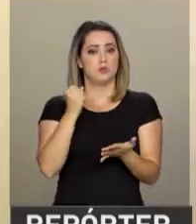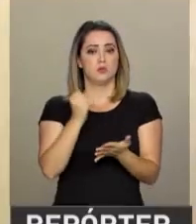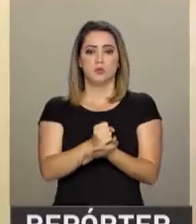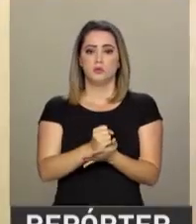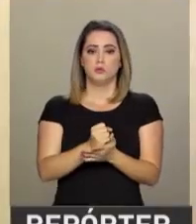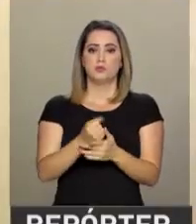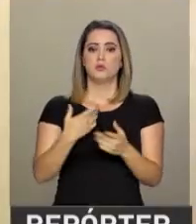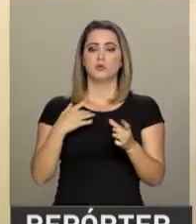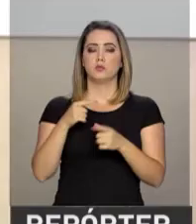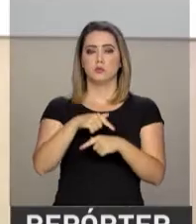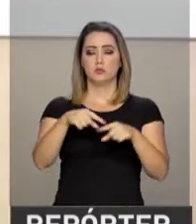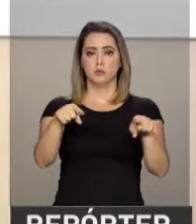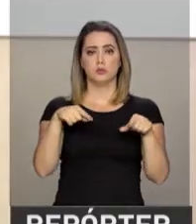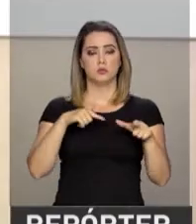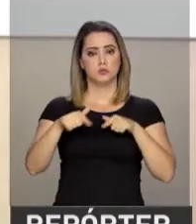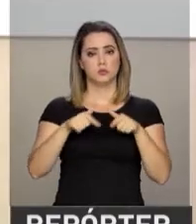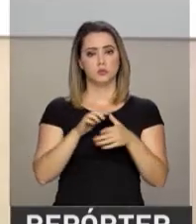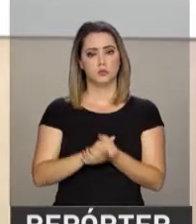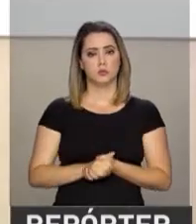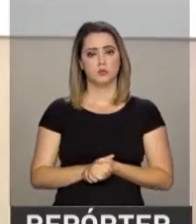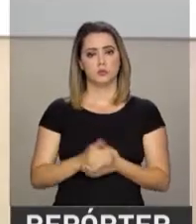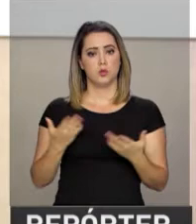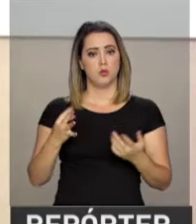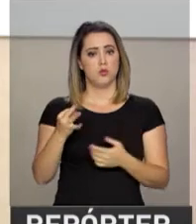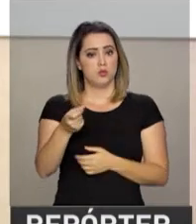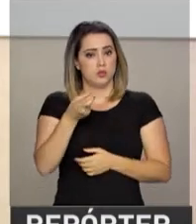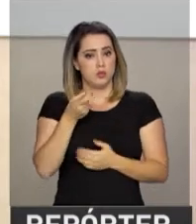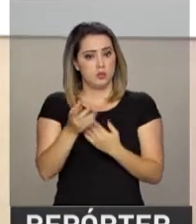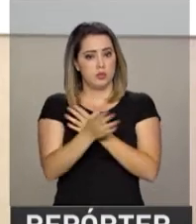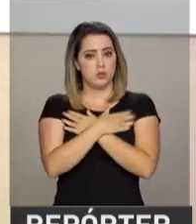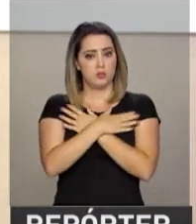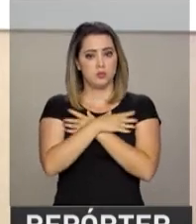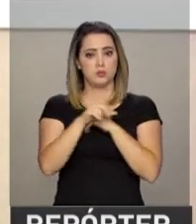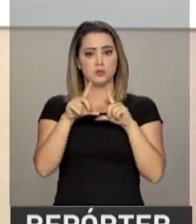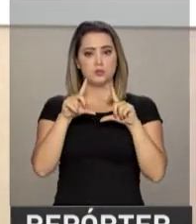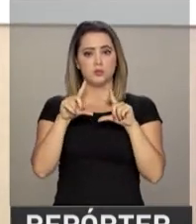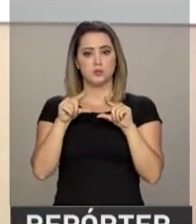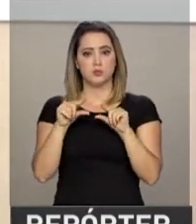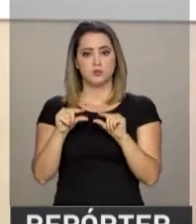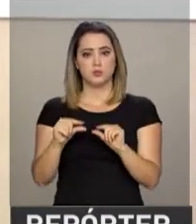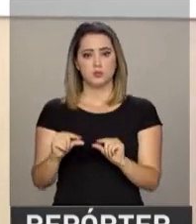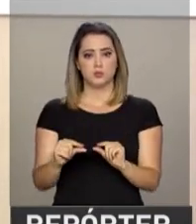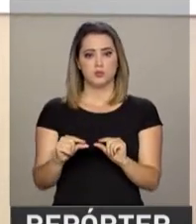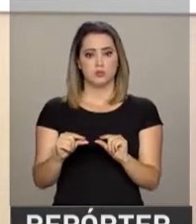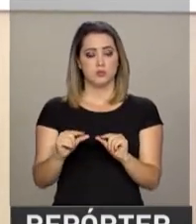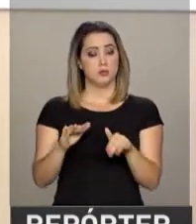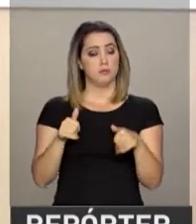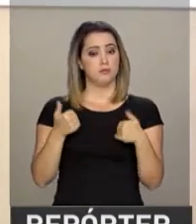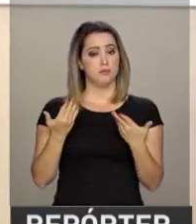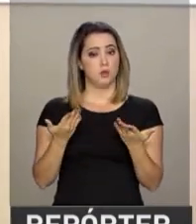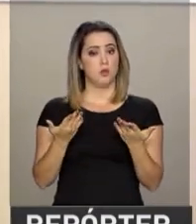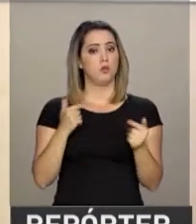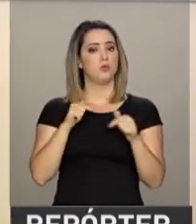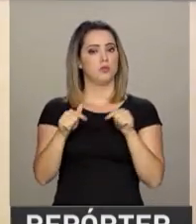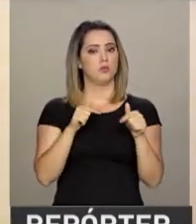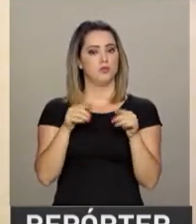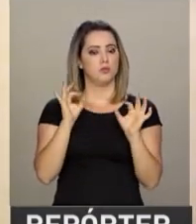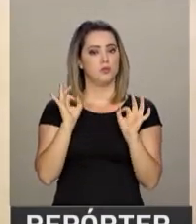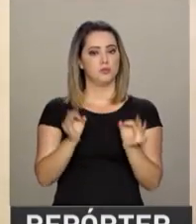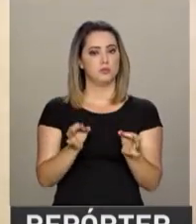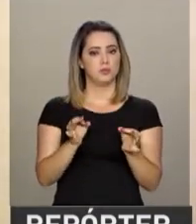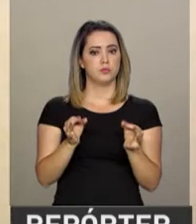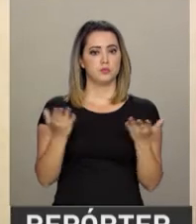no mercado de trabalho. A taxa de desemprego está começando a recuar lentamente, mas está recuando. E com o emprego formal,